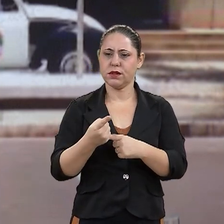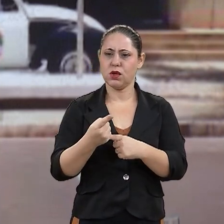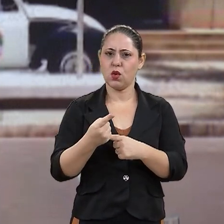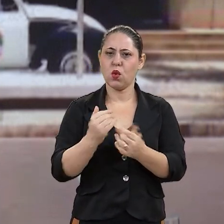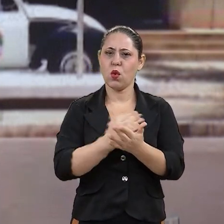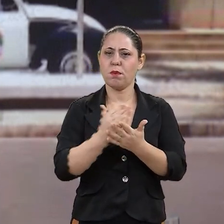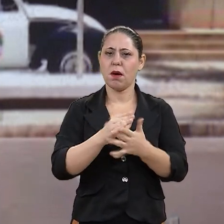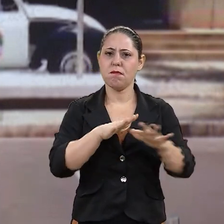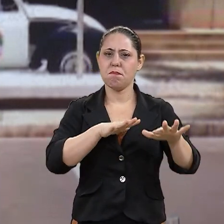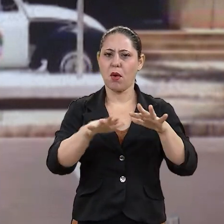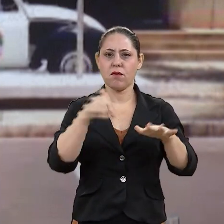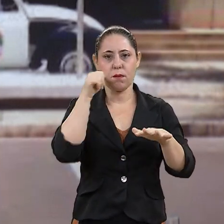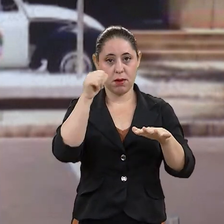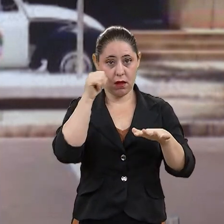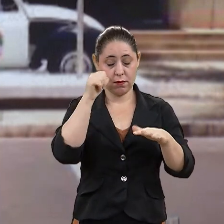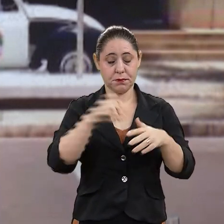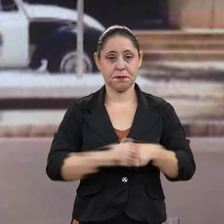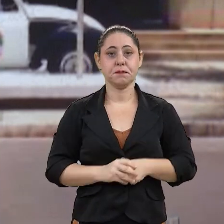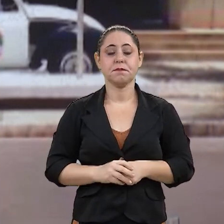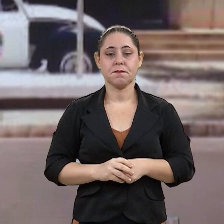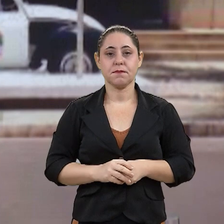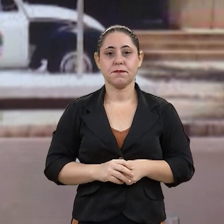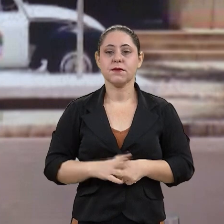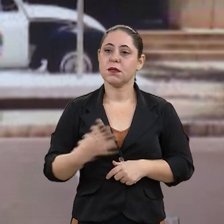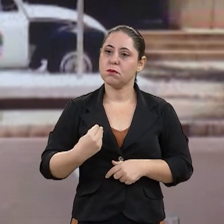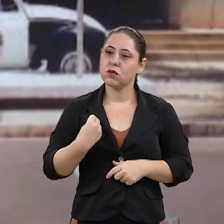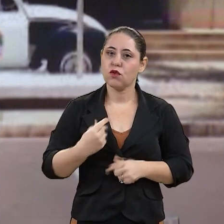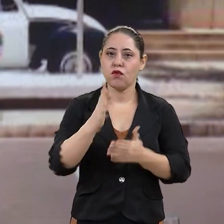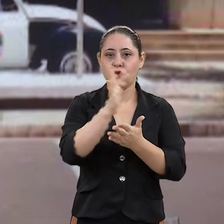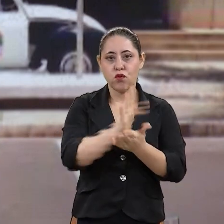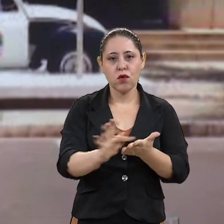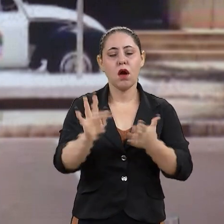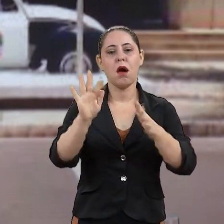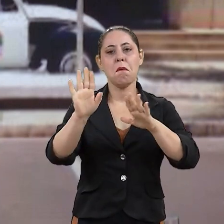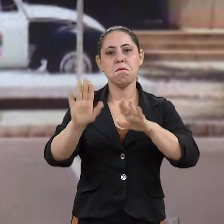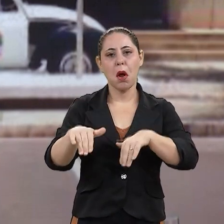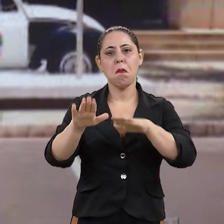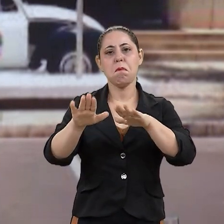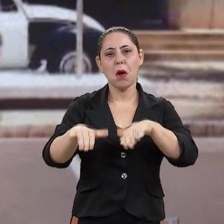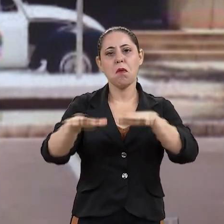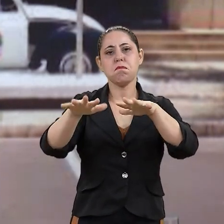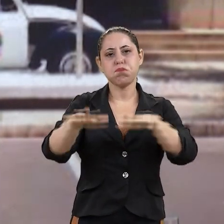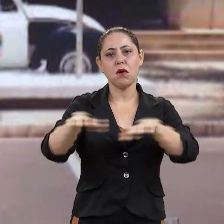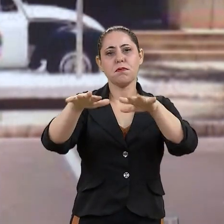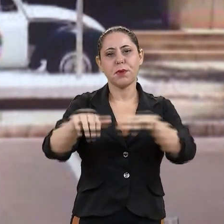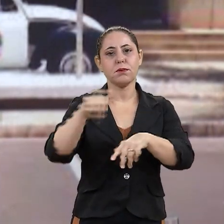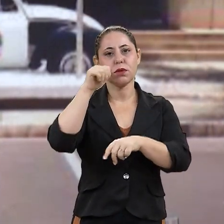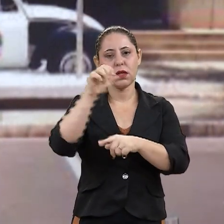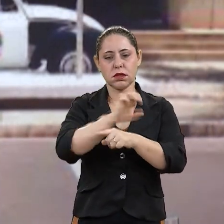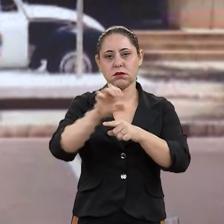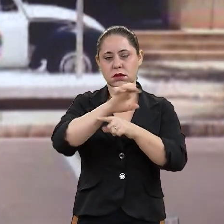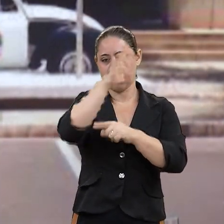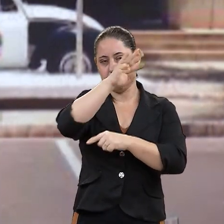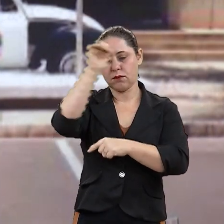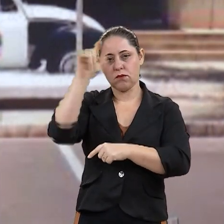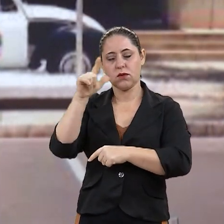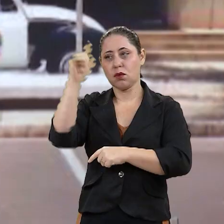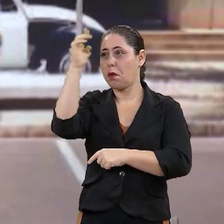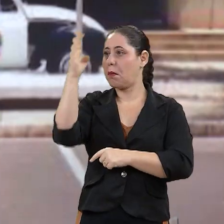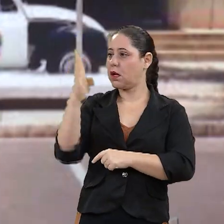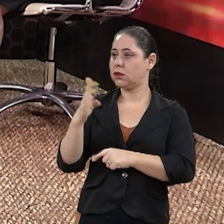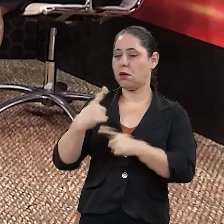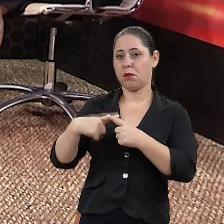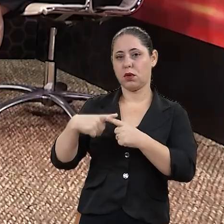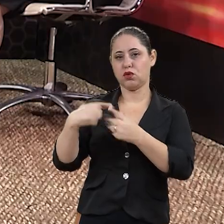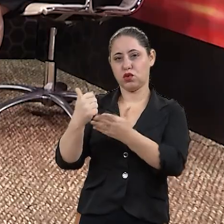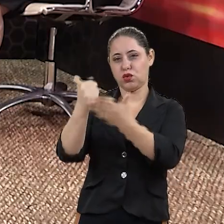seguida eu entro para o movimento de mulheres. E aí participo da fundação da Marcha Mundial das Mulheres aqui no Mato Grosso do Sul, no Brasil, porque a